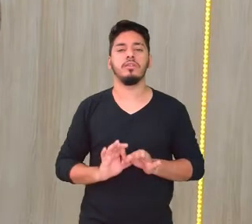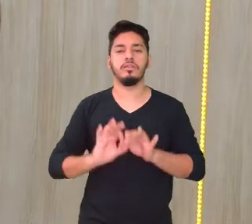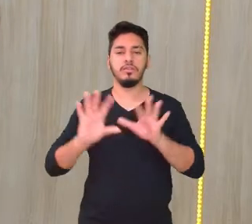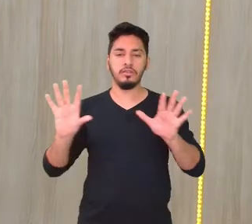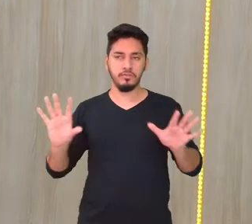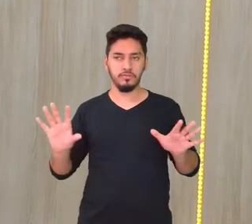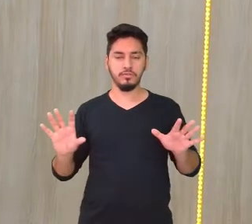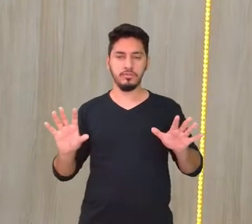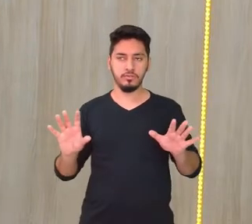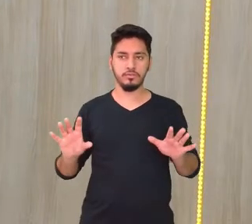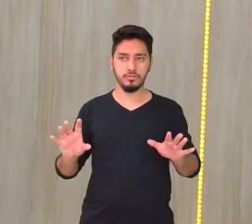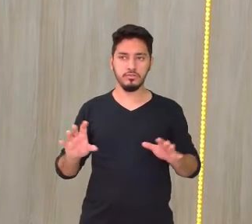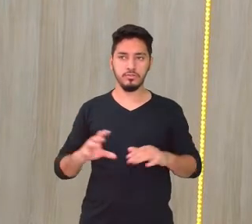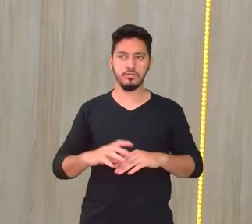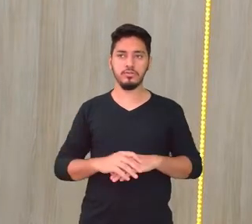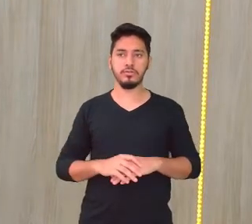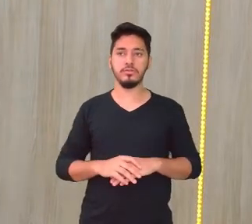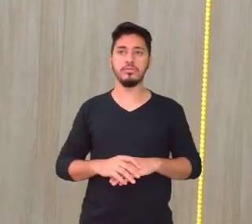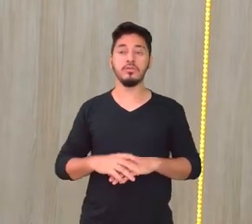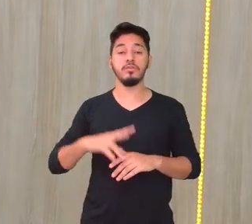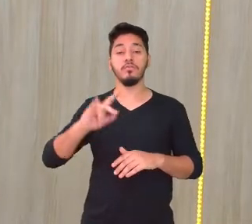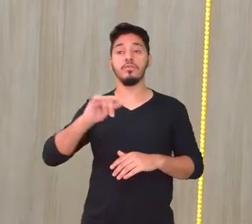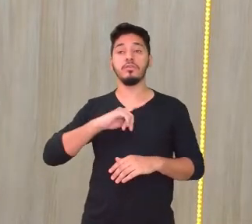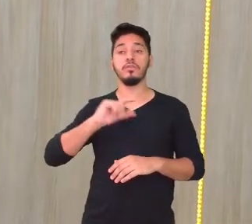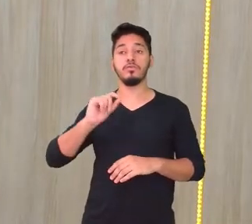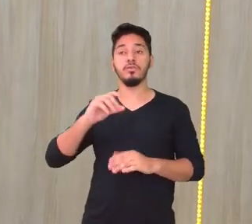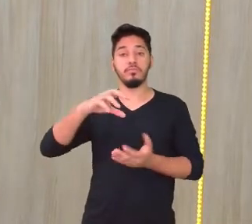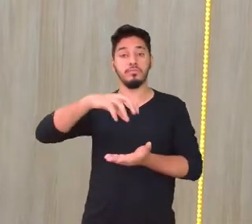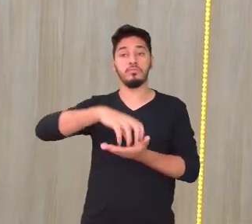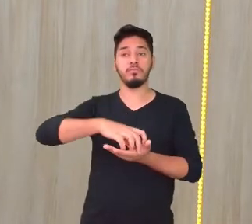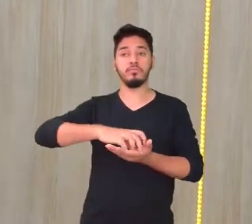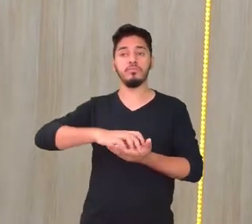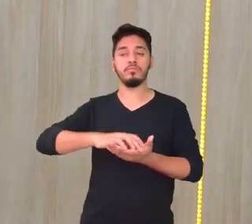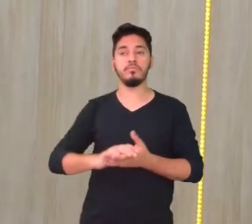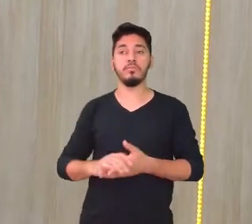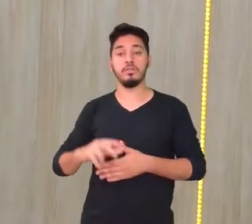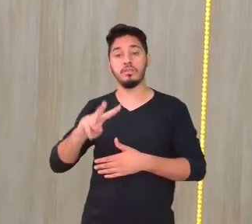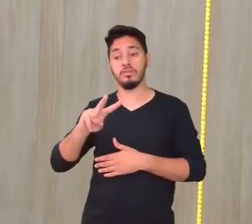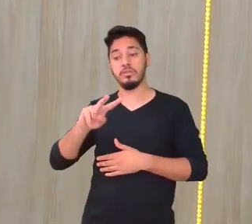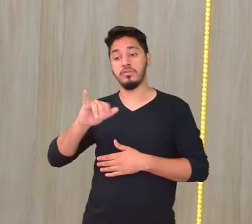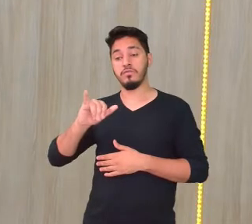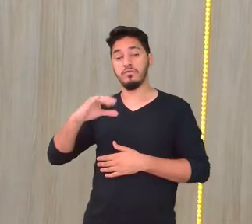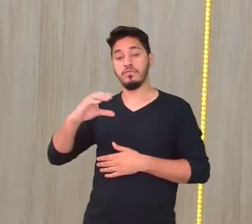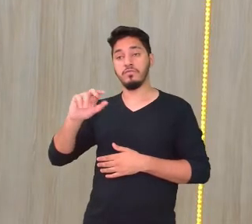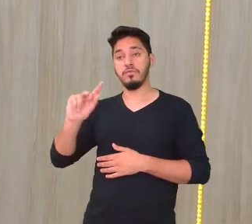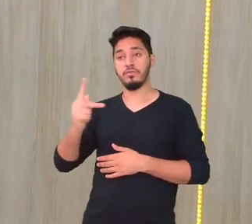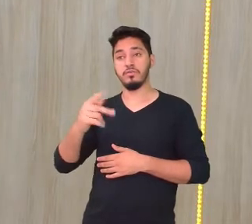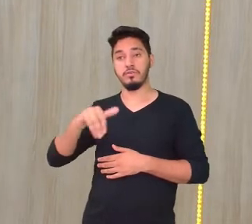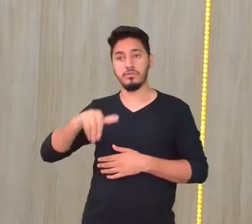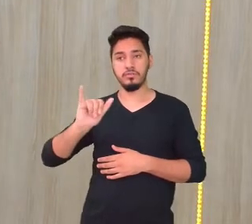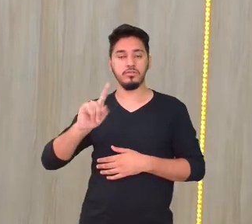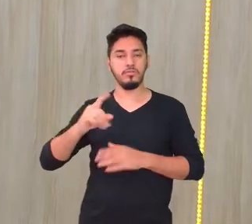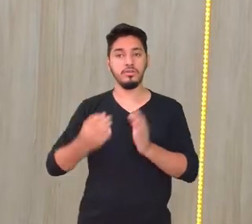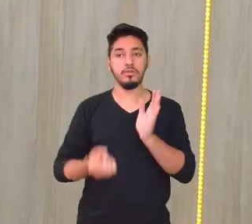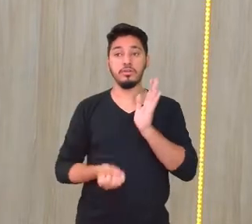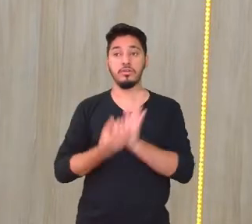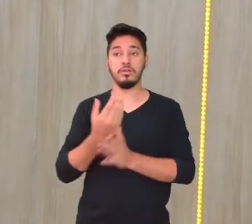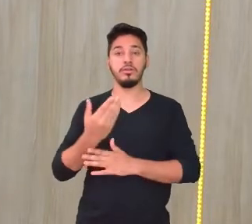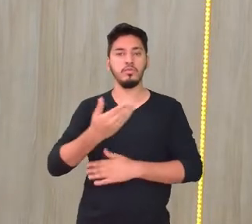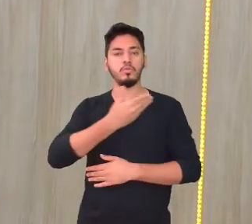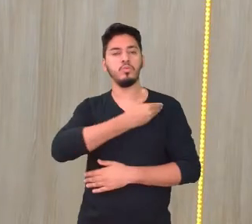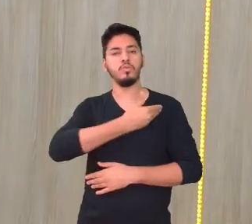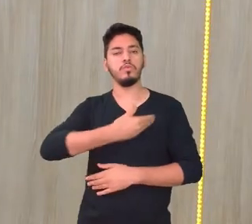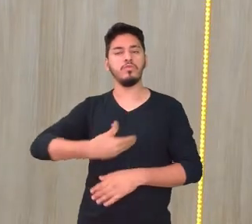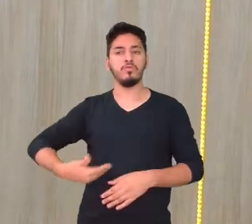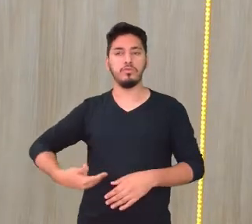de onde a gente vai ter o estabelecimento da República de Vichy, certo? Onde foi criado um governo